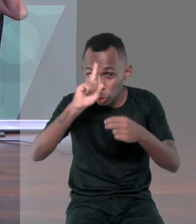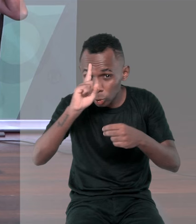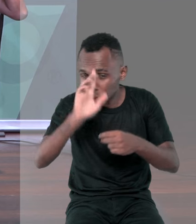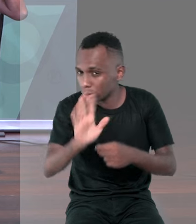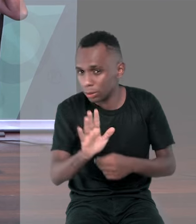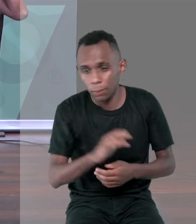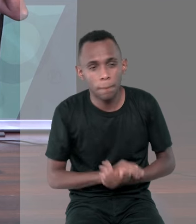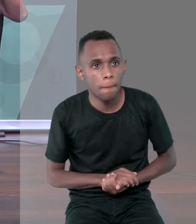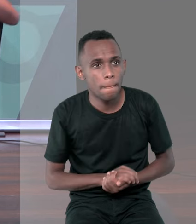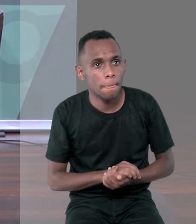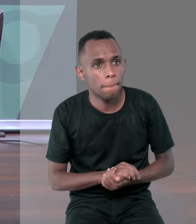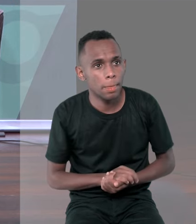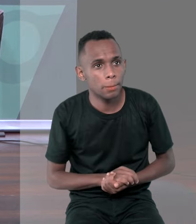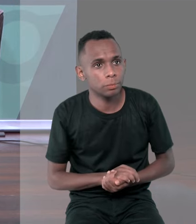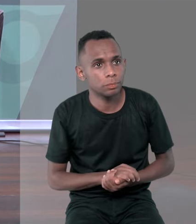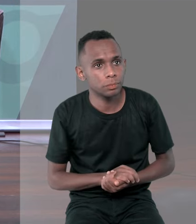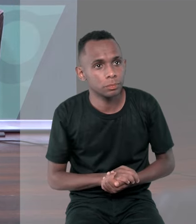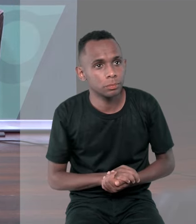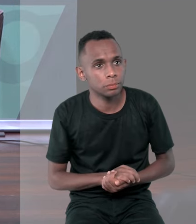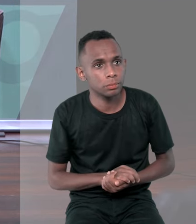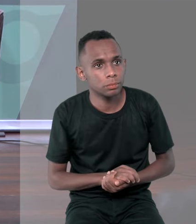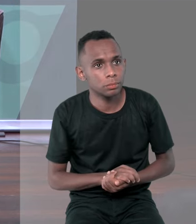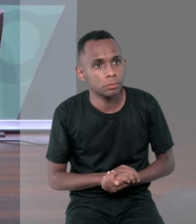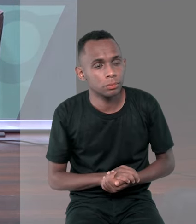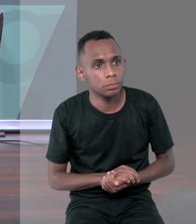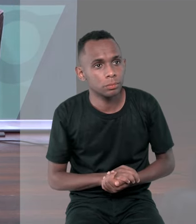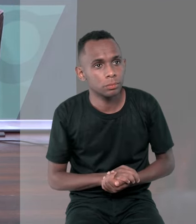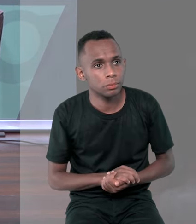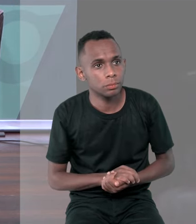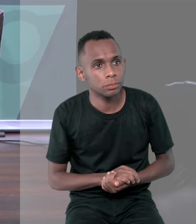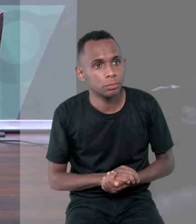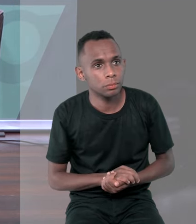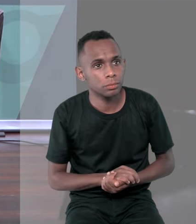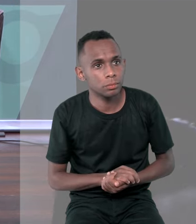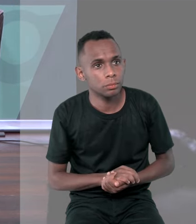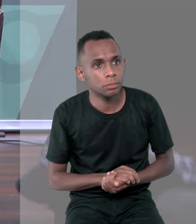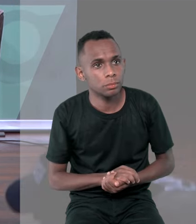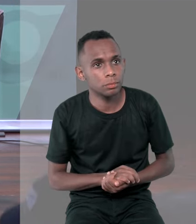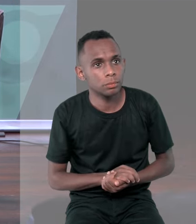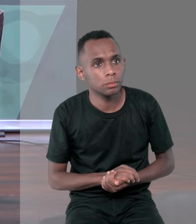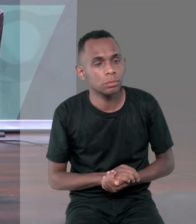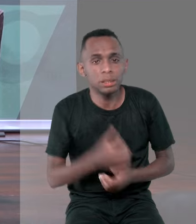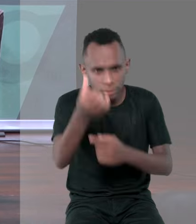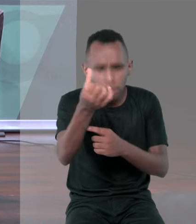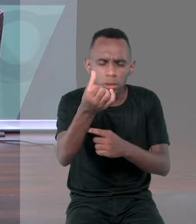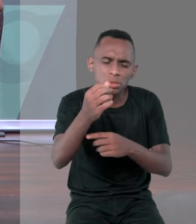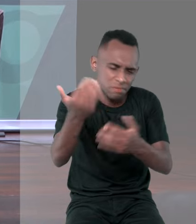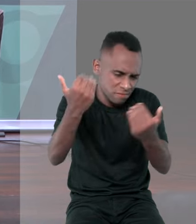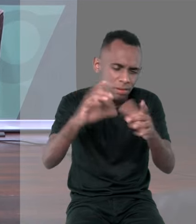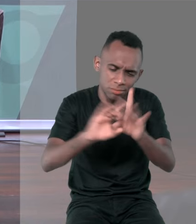Ah, A gente faz 6 leituras, então, 6, daí você...